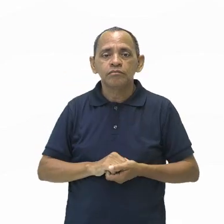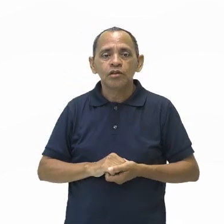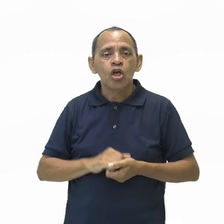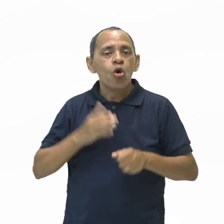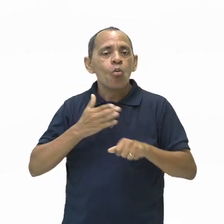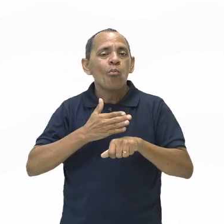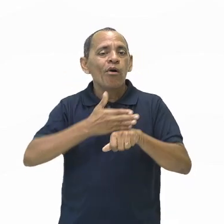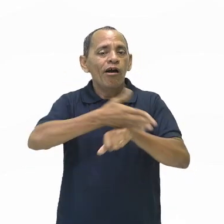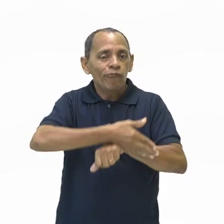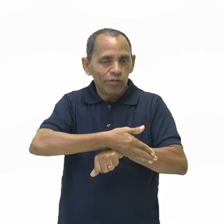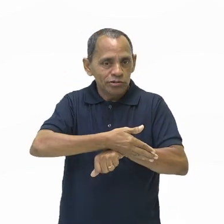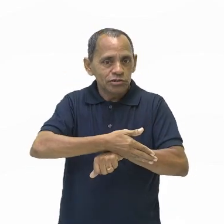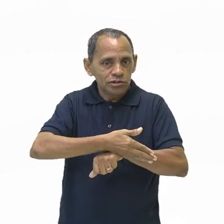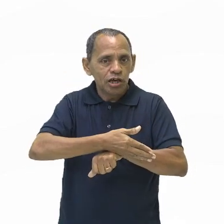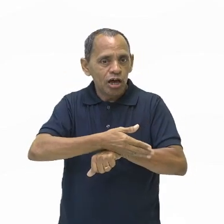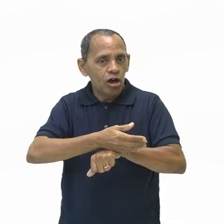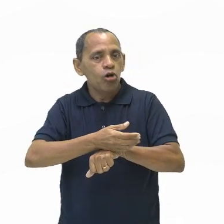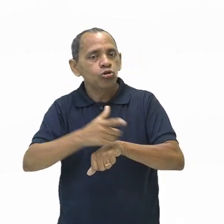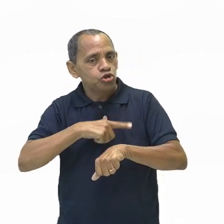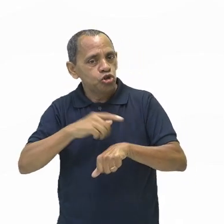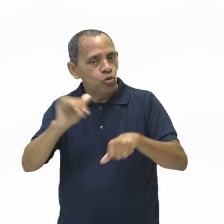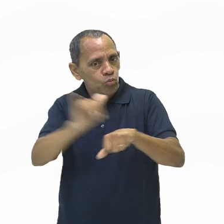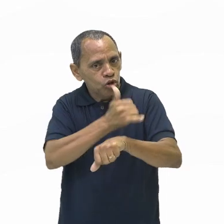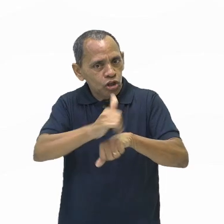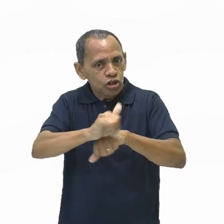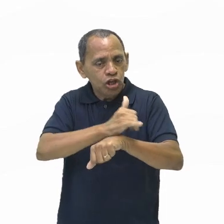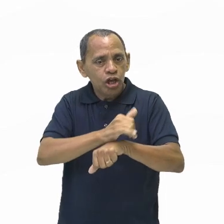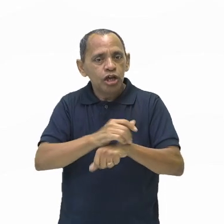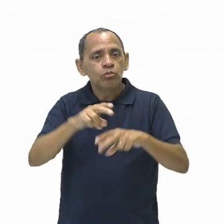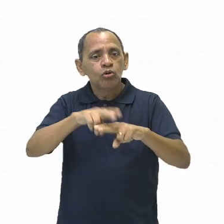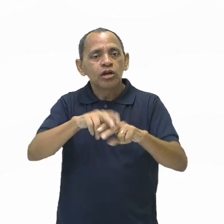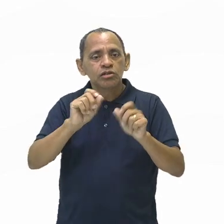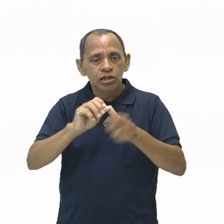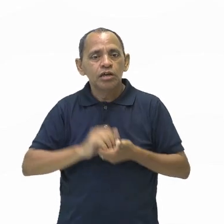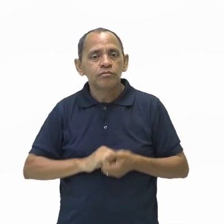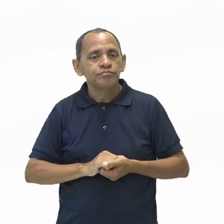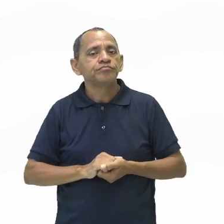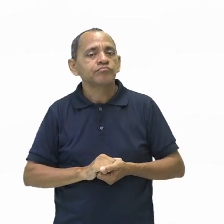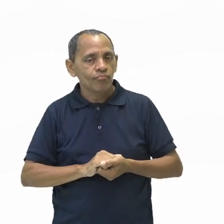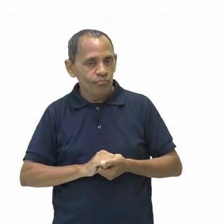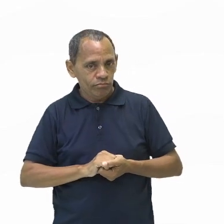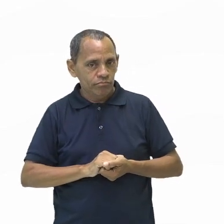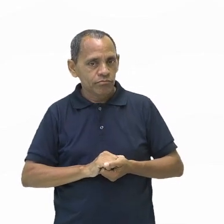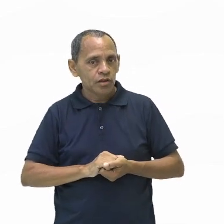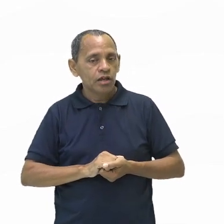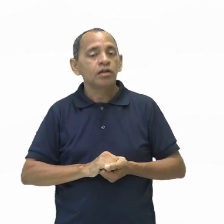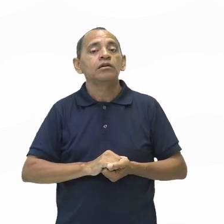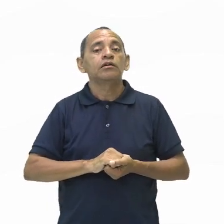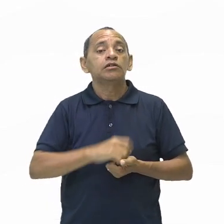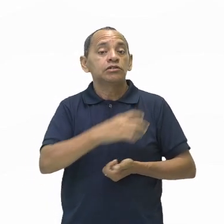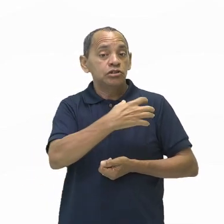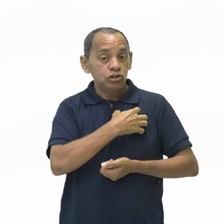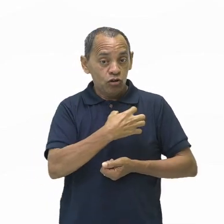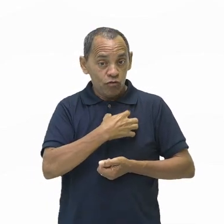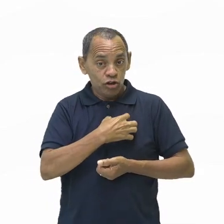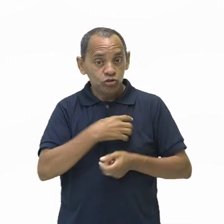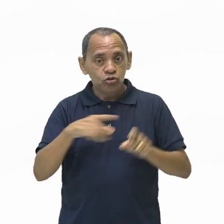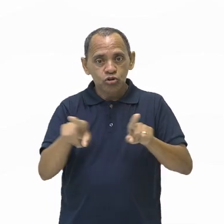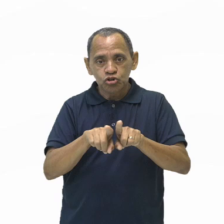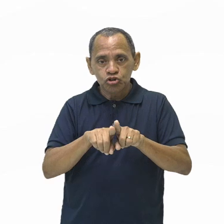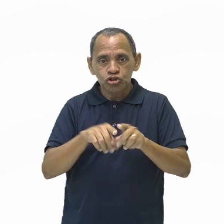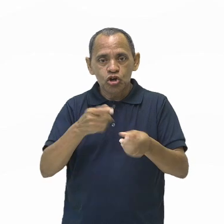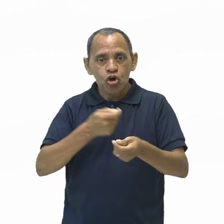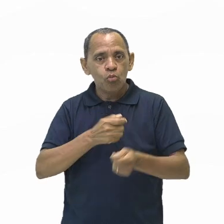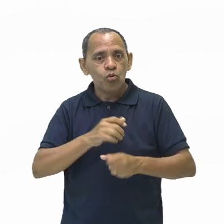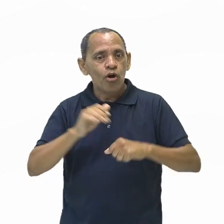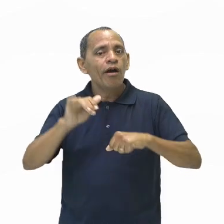invasão bastante estratégica, já que Salvador, como capital do Brasil, a capital administrativa, era um